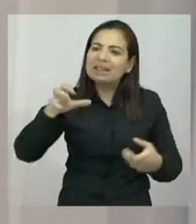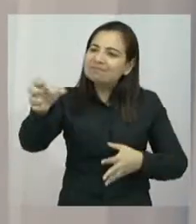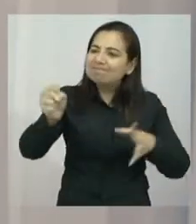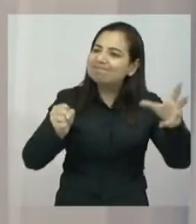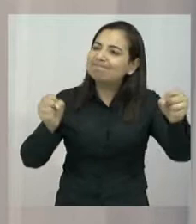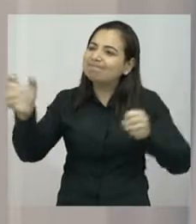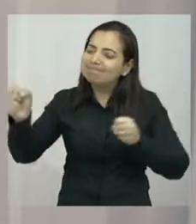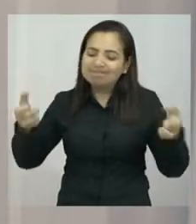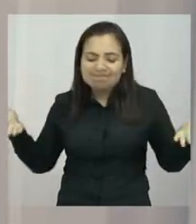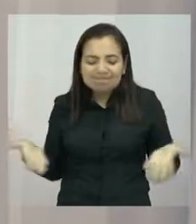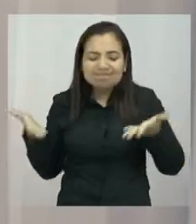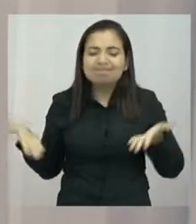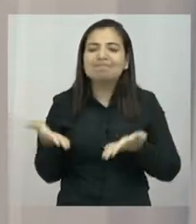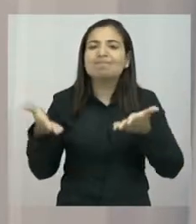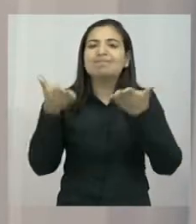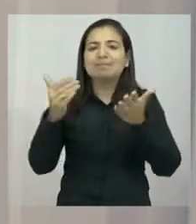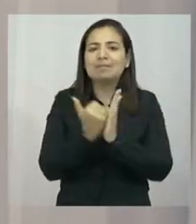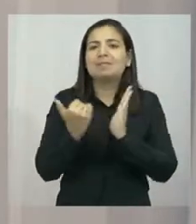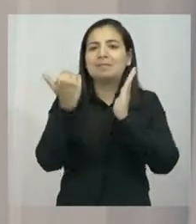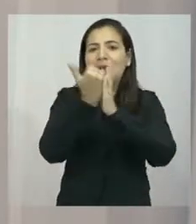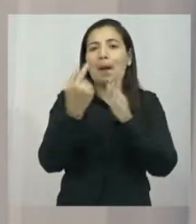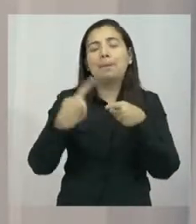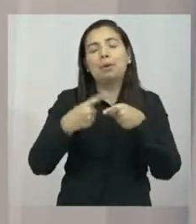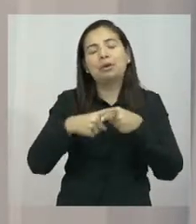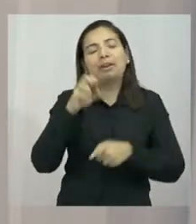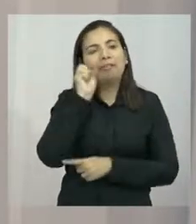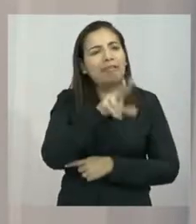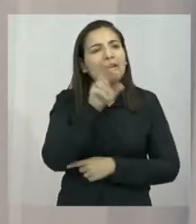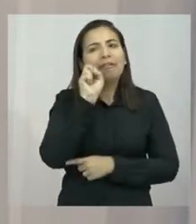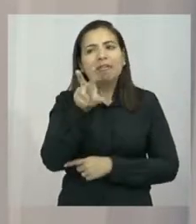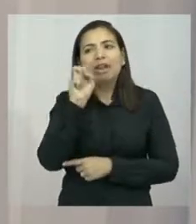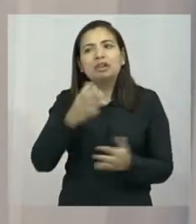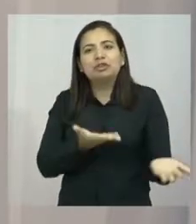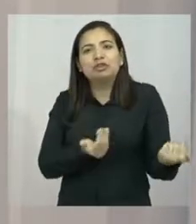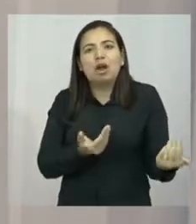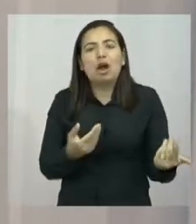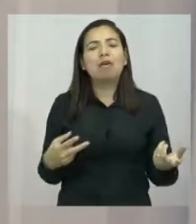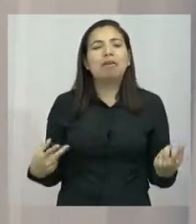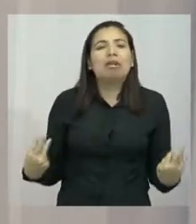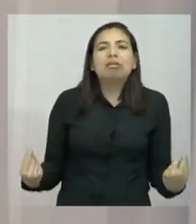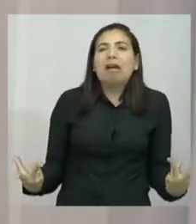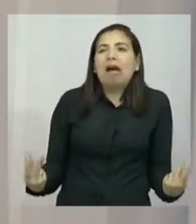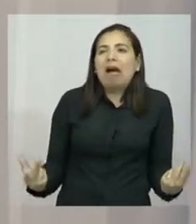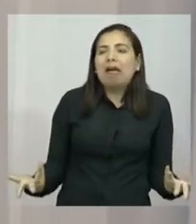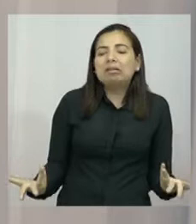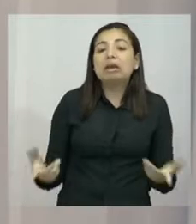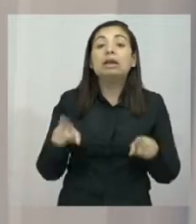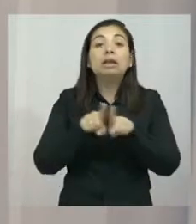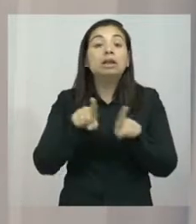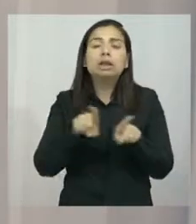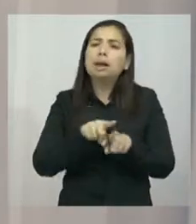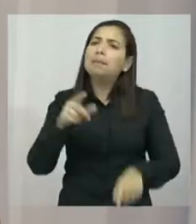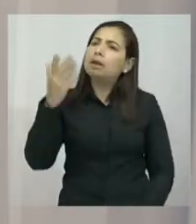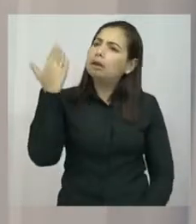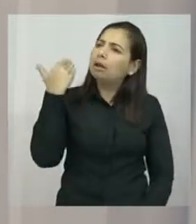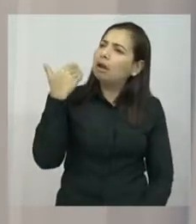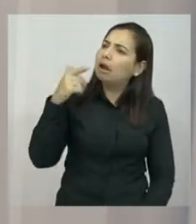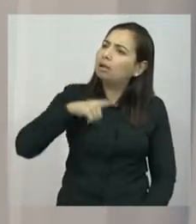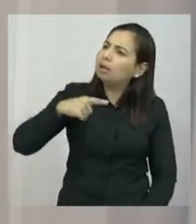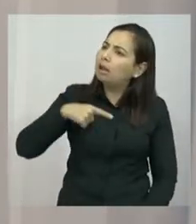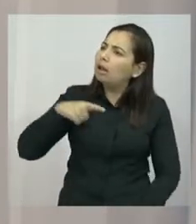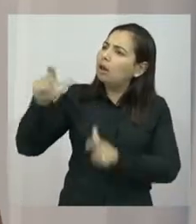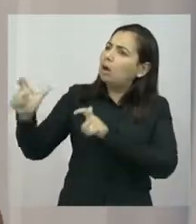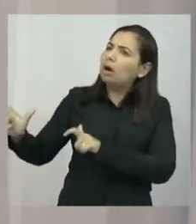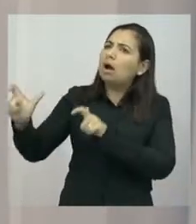a juventude muito ociosa, mas também vemos hoje espaços que antes não